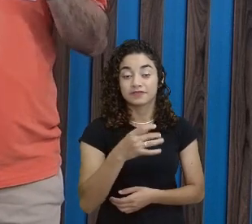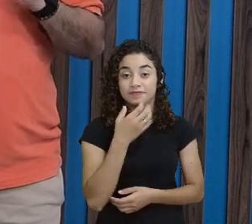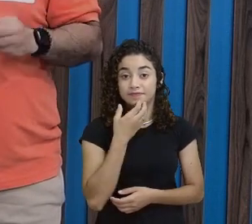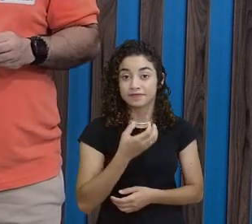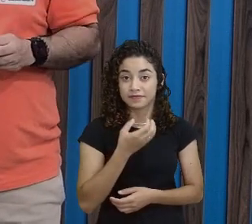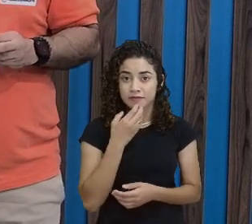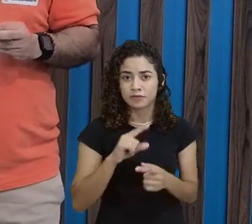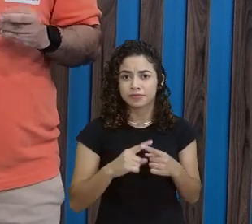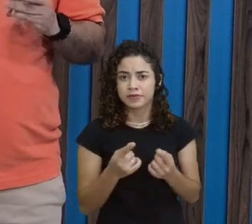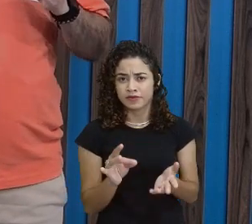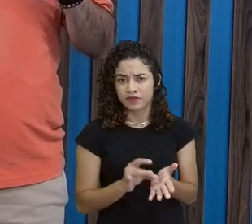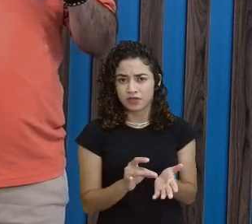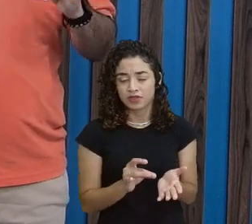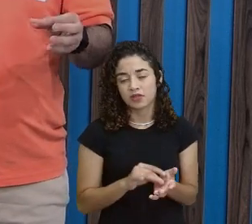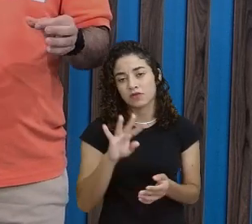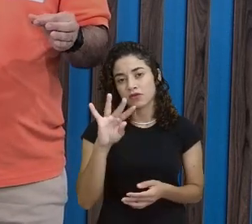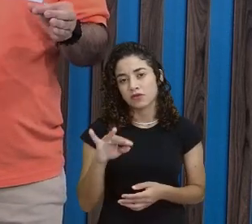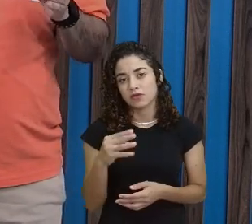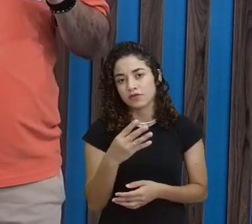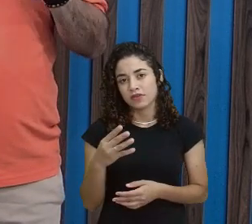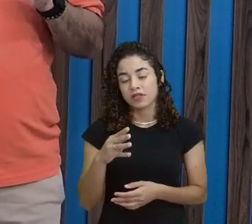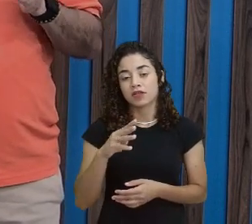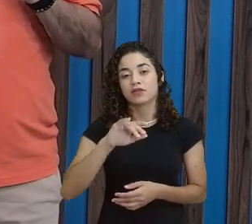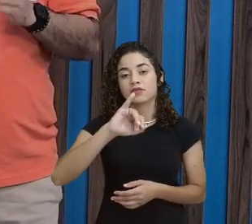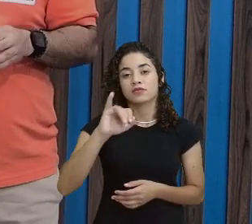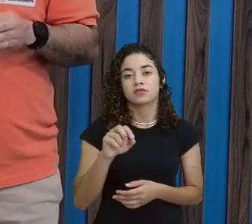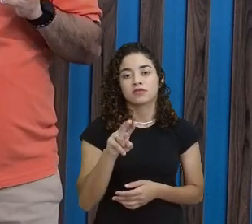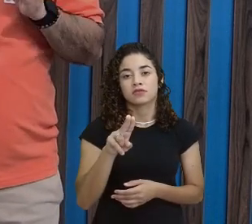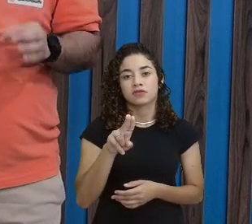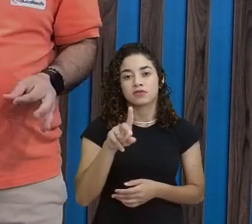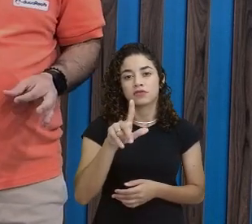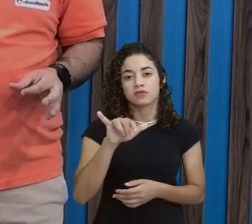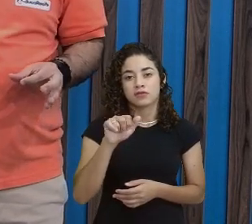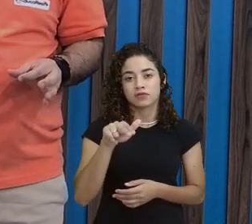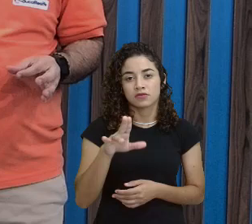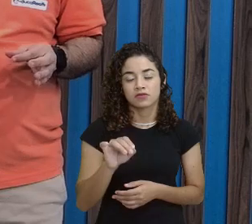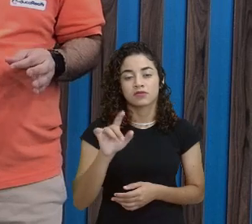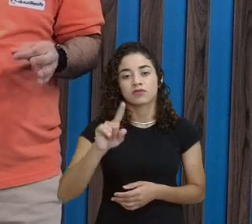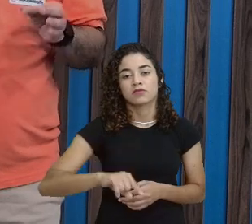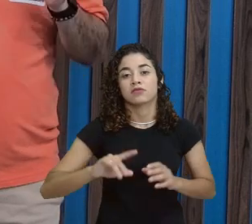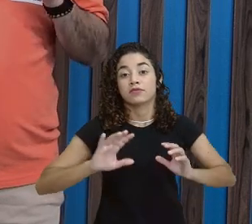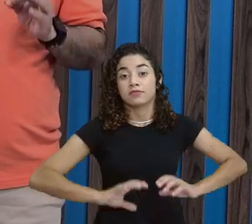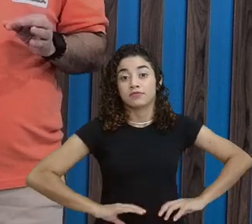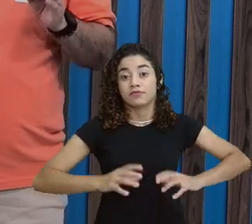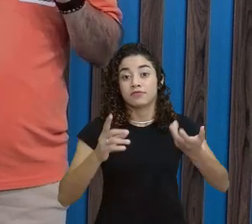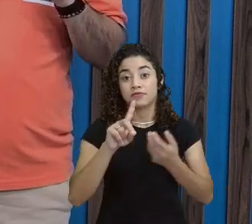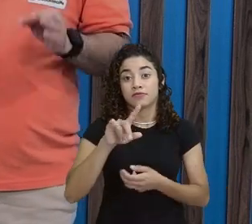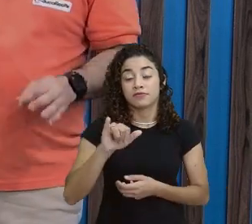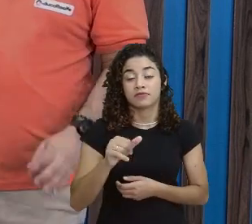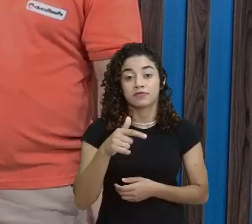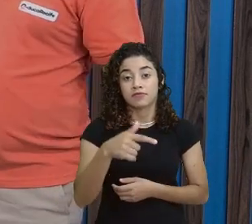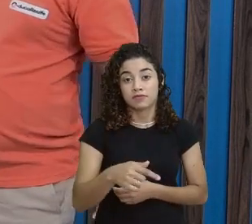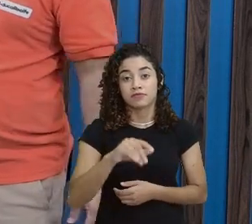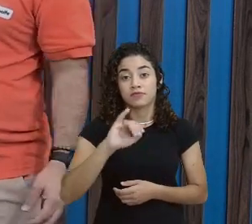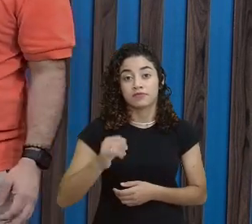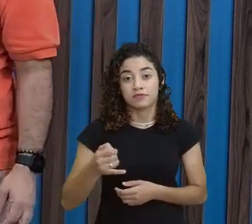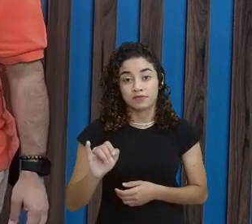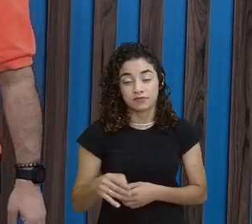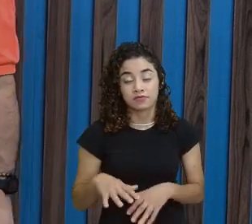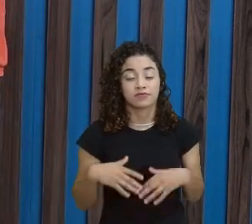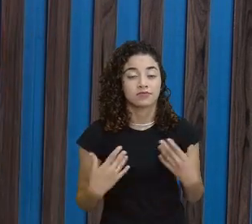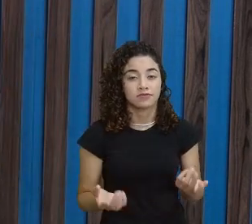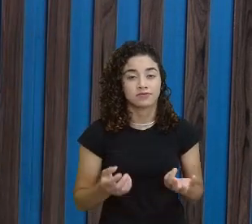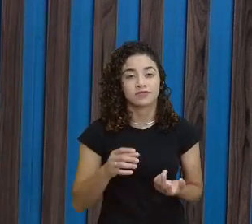Mas no calendário, né, juliano, ele era comemorado no dia 7 de janeiro. Então, a data ela